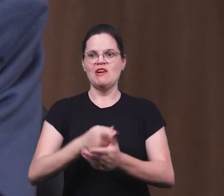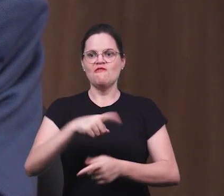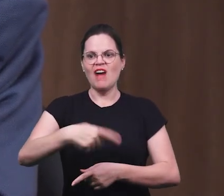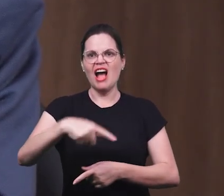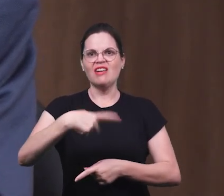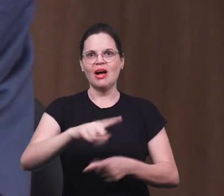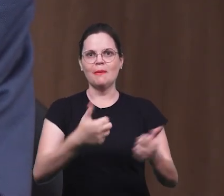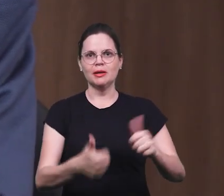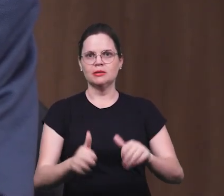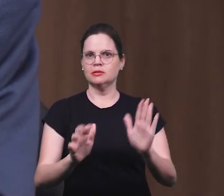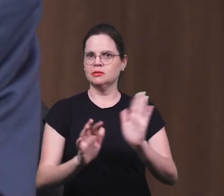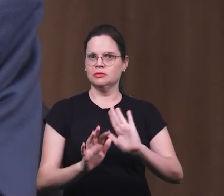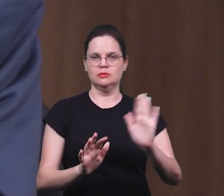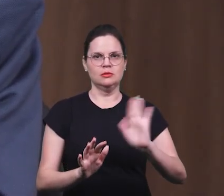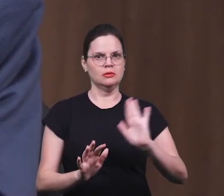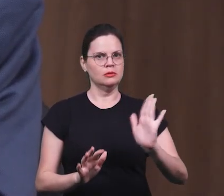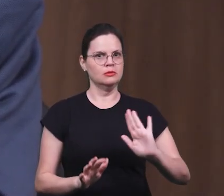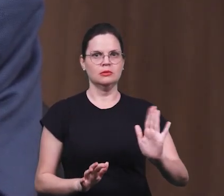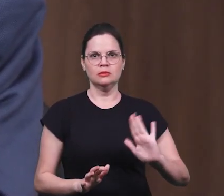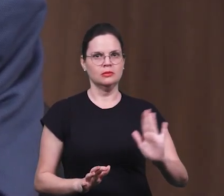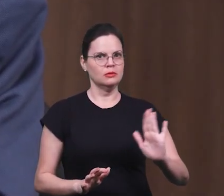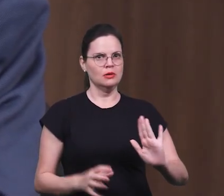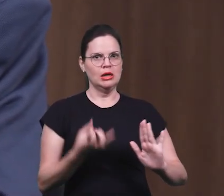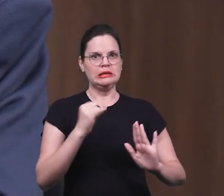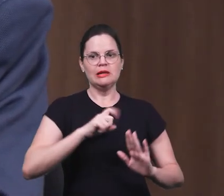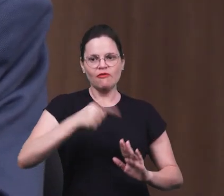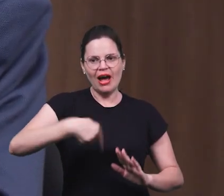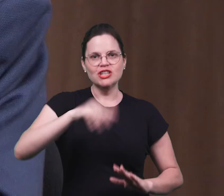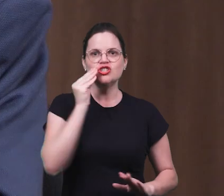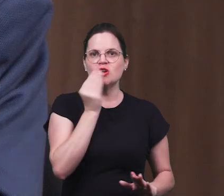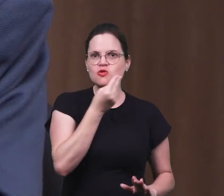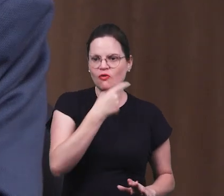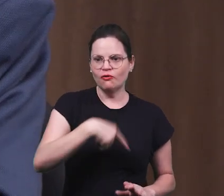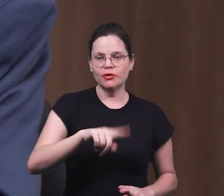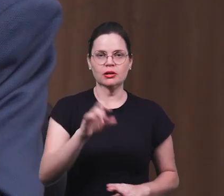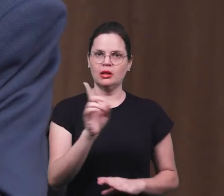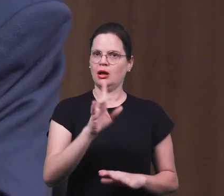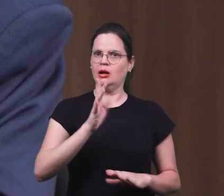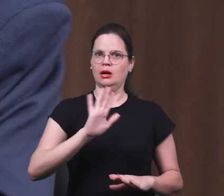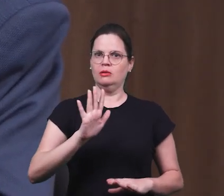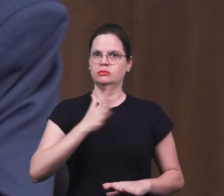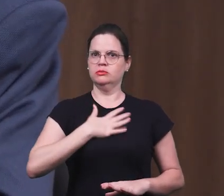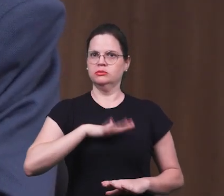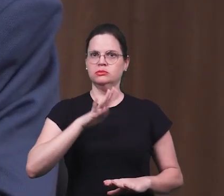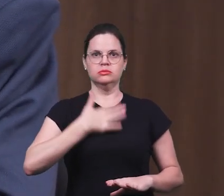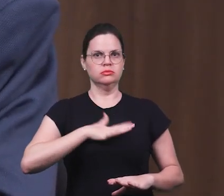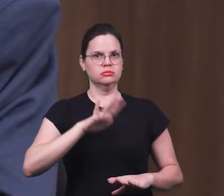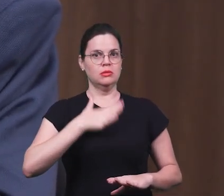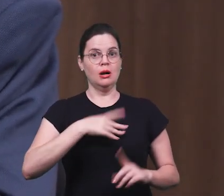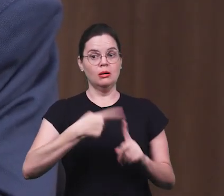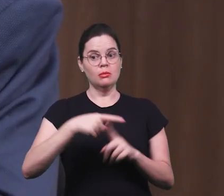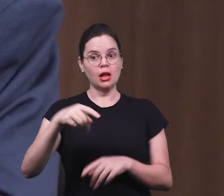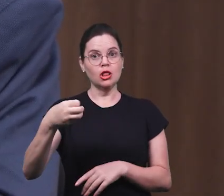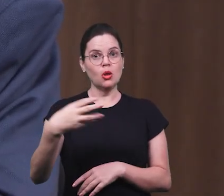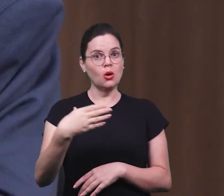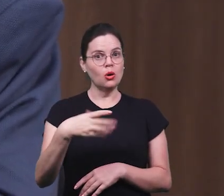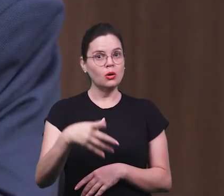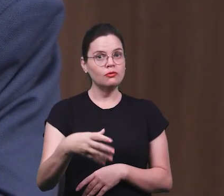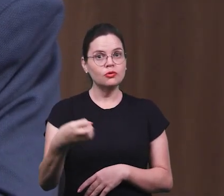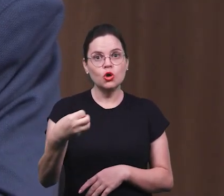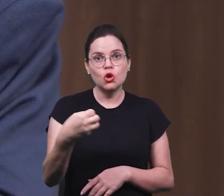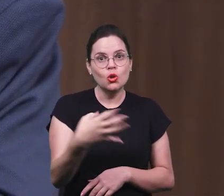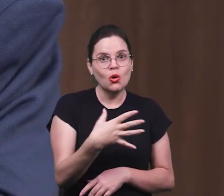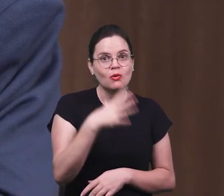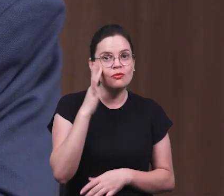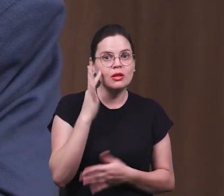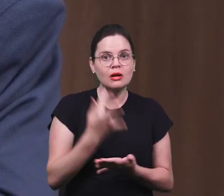batizar, colocar imposições para a pessoa ter que fazer jejuns, não sei o quê. Às vezes nós temos irmãos que são novos na fé, eu já